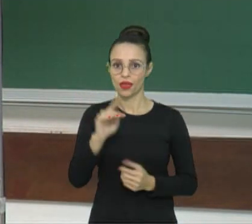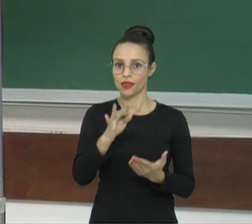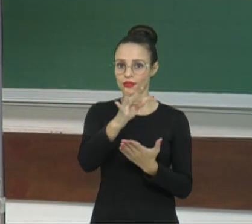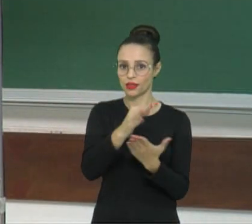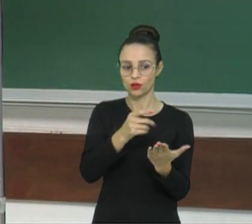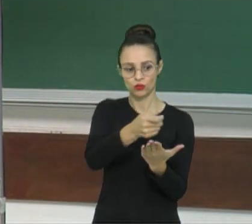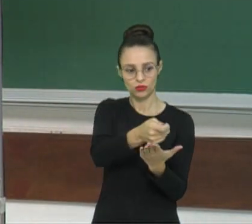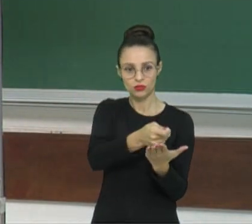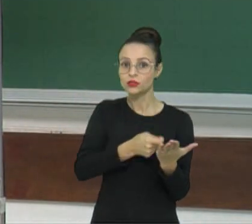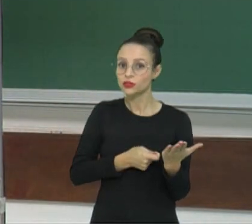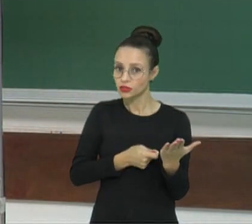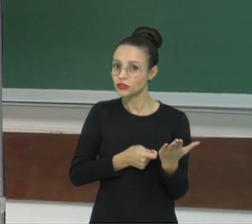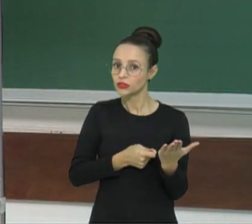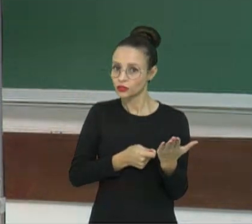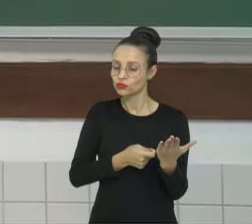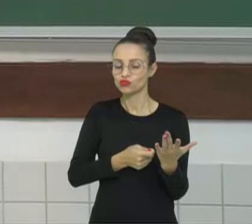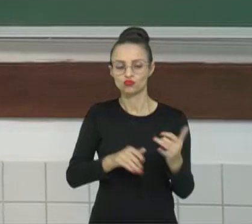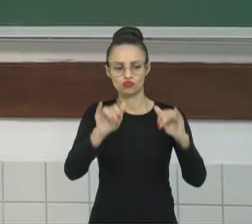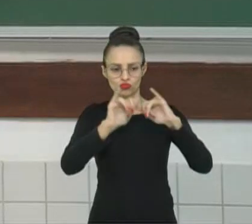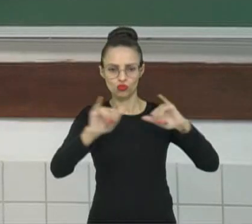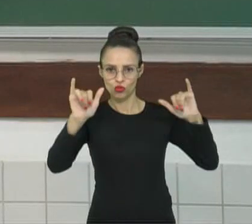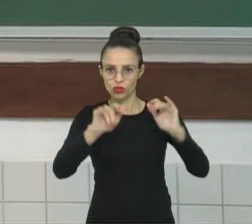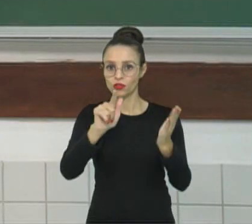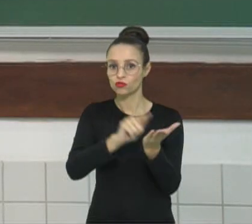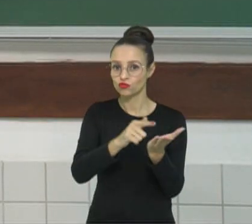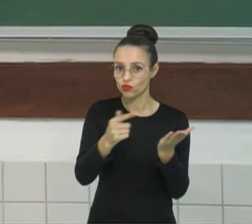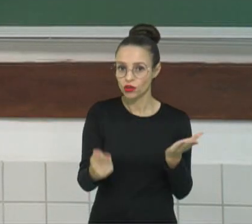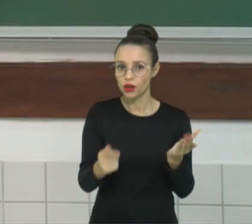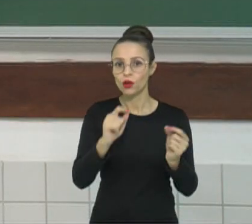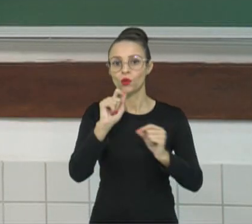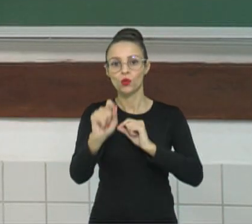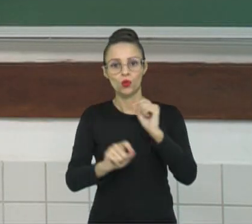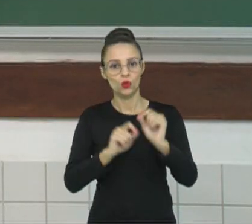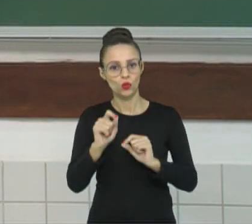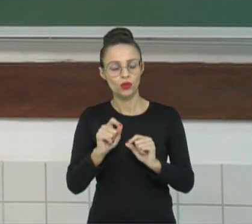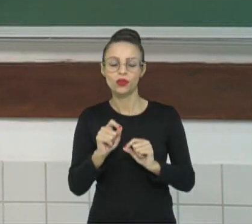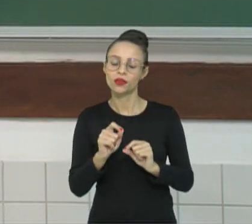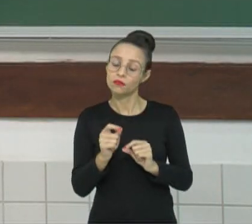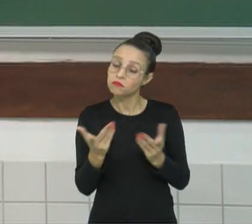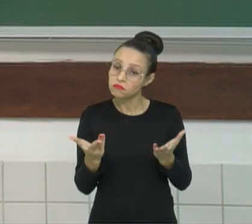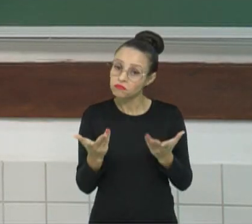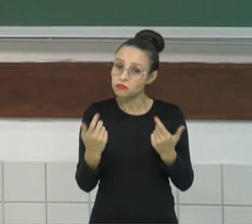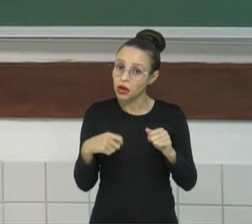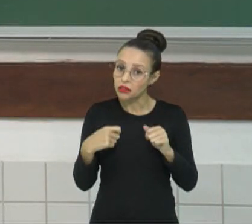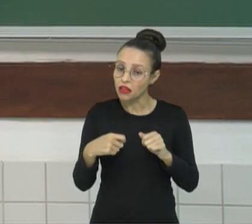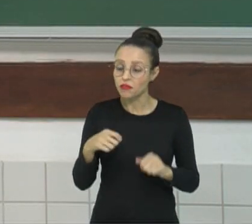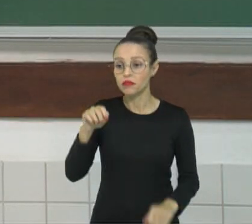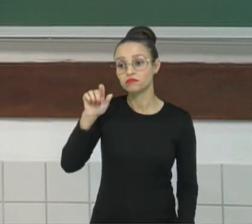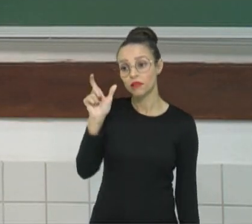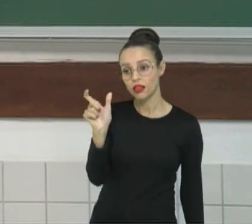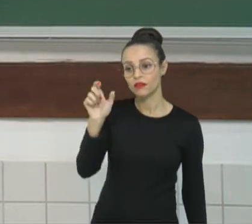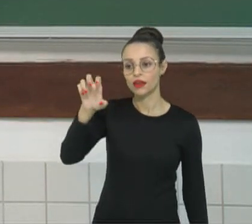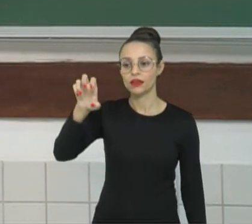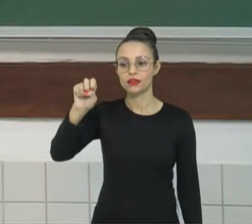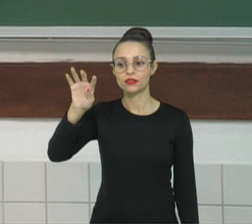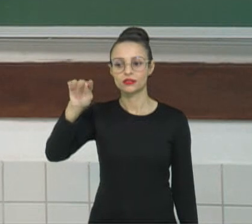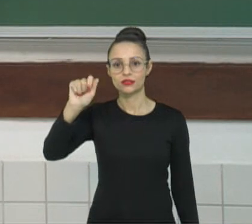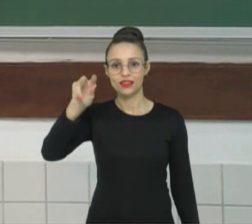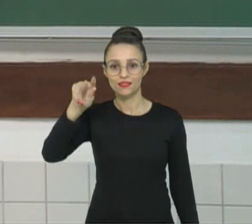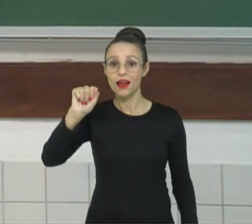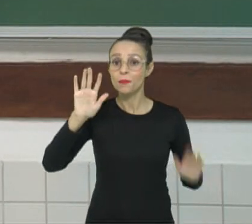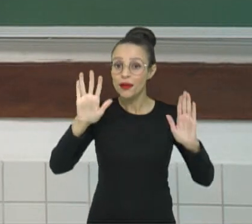texto escrito, né, uma notícia de jornal, a gente esperava que estivesse escrito estava. Mas como estava